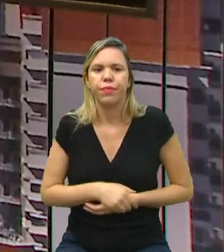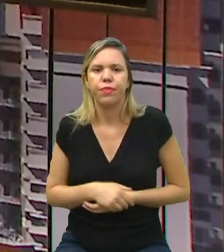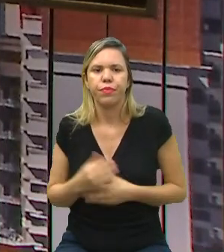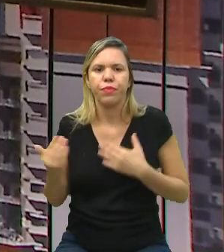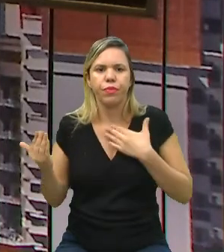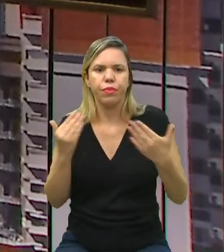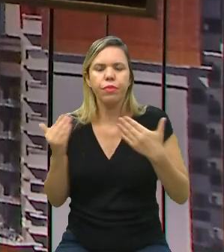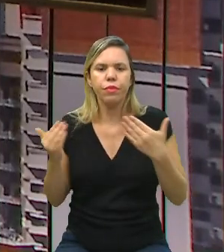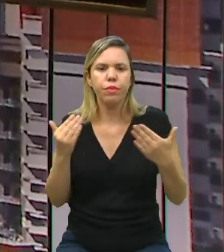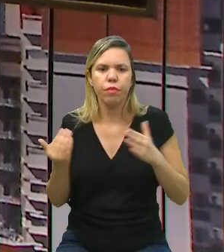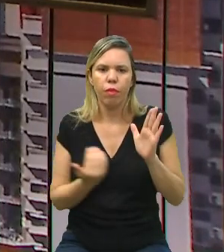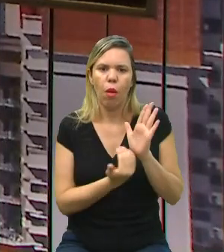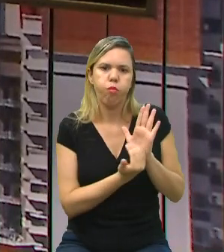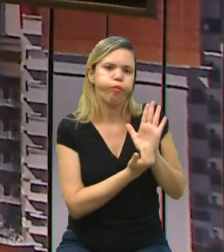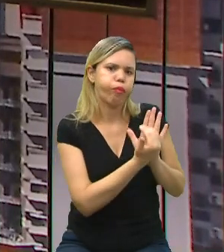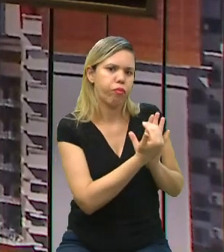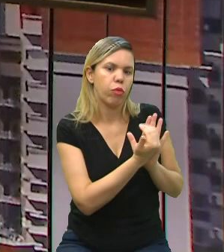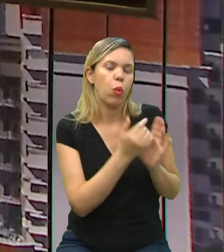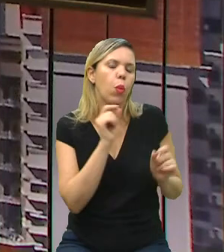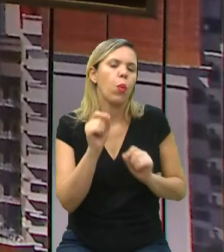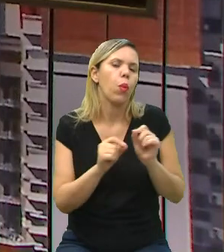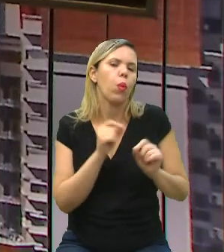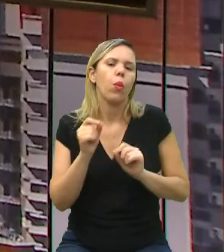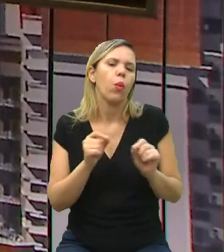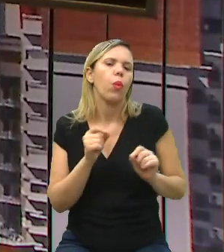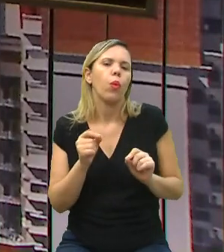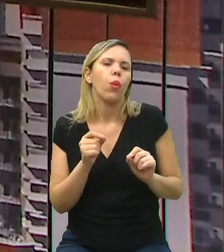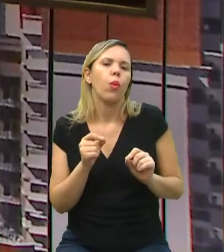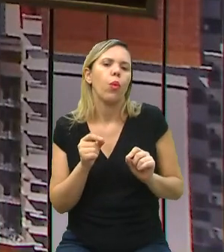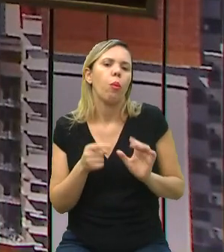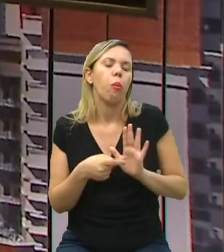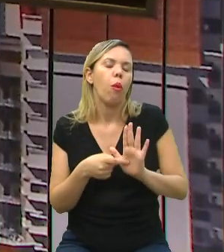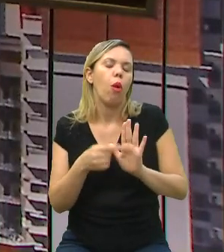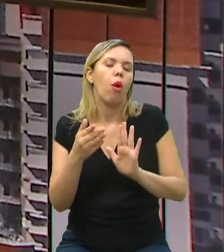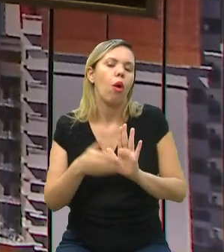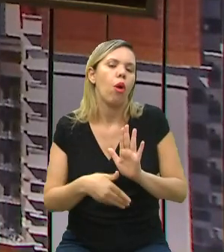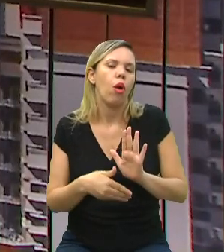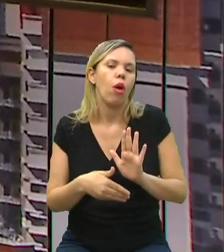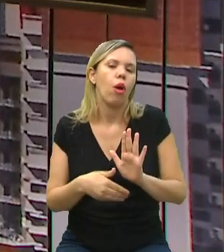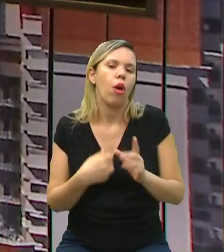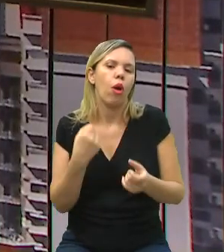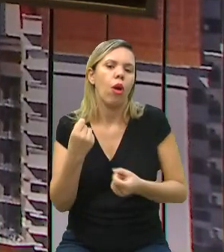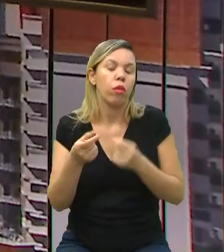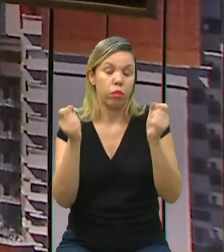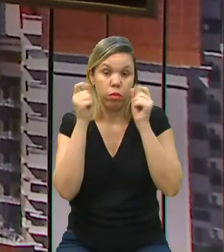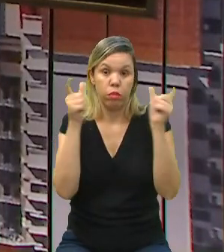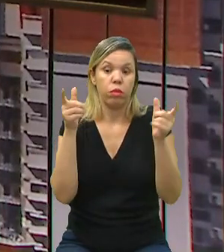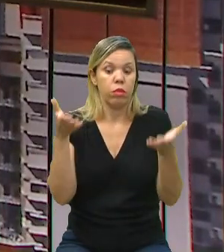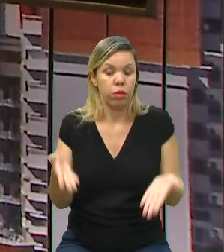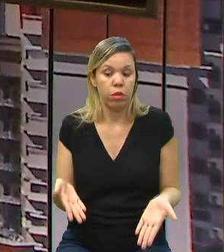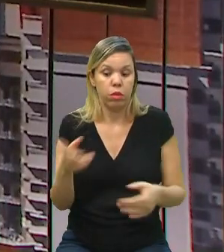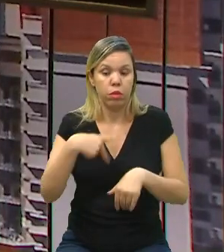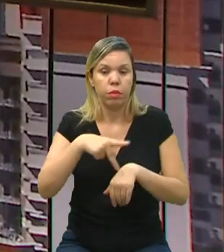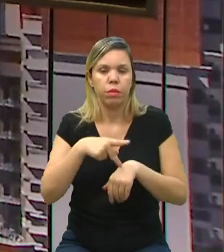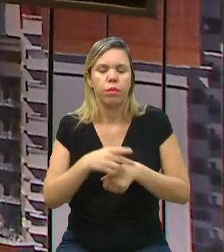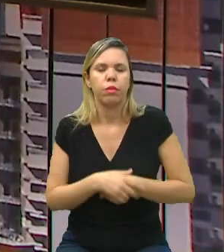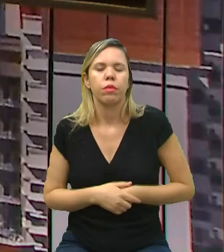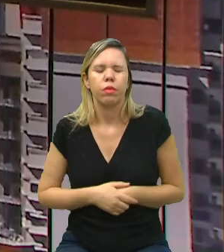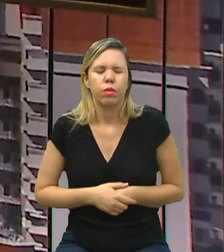exatamente aponta e deixa algum tipo de alerta aqui no nosso país? Opa, obrigado pelo